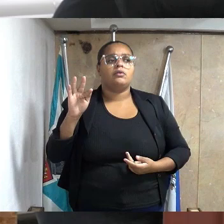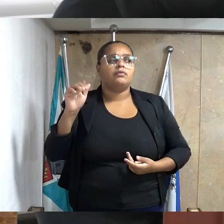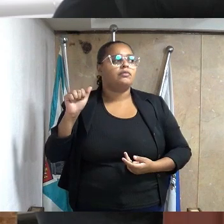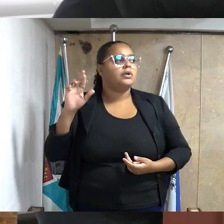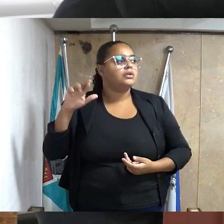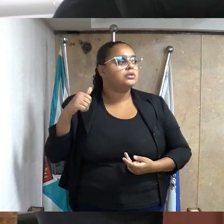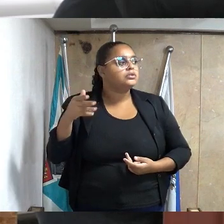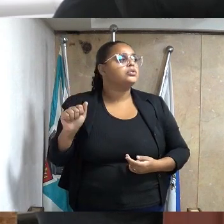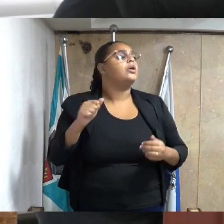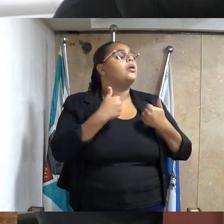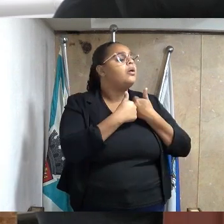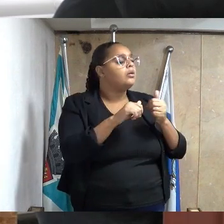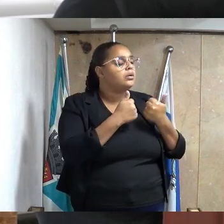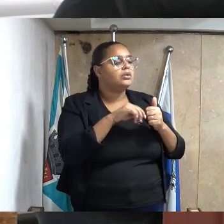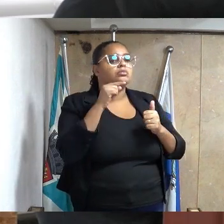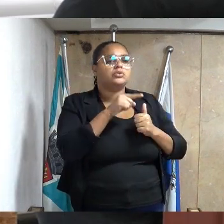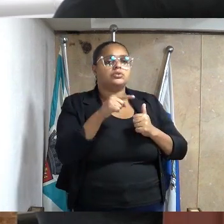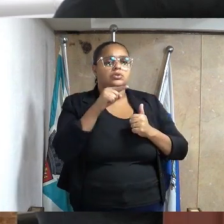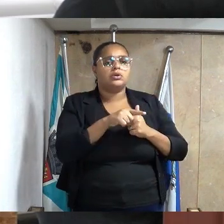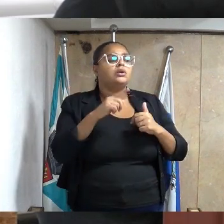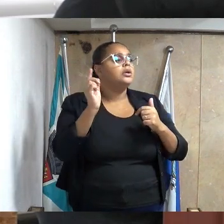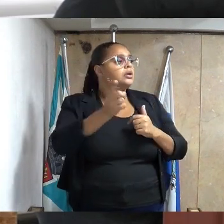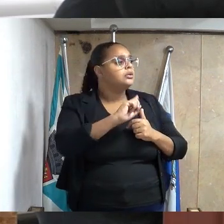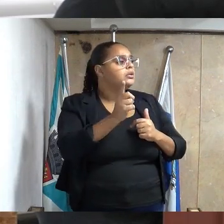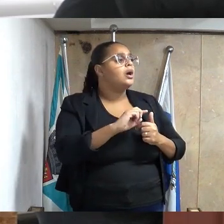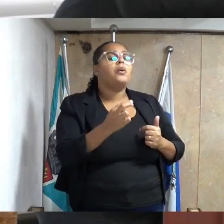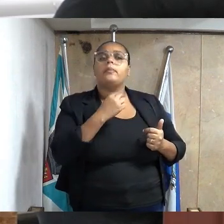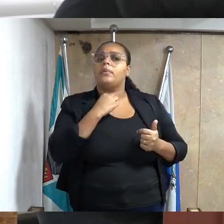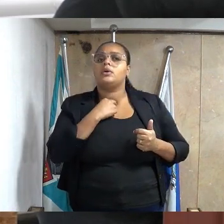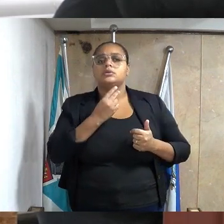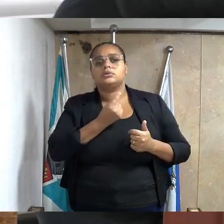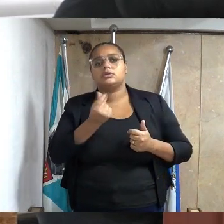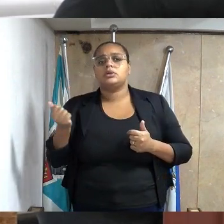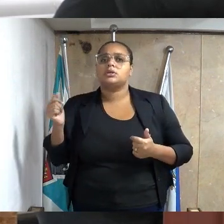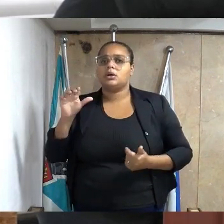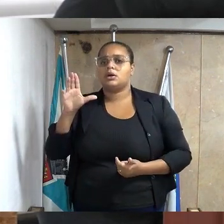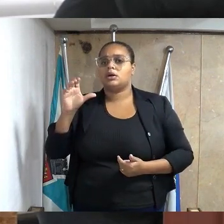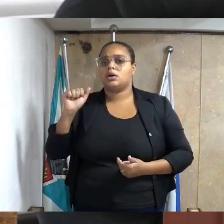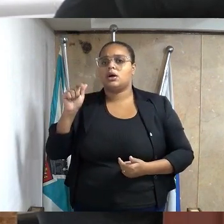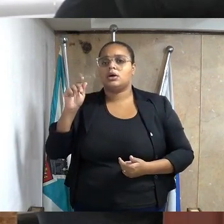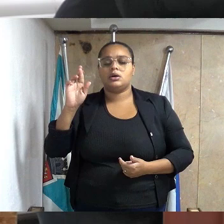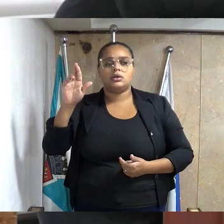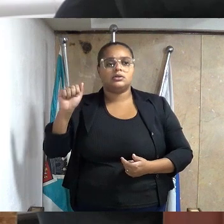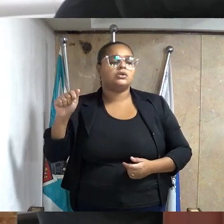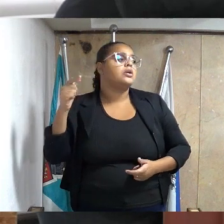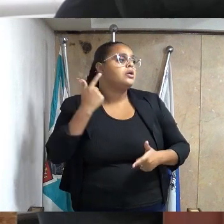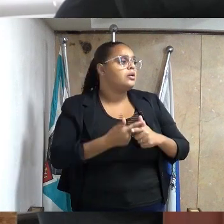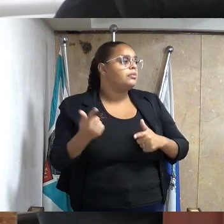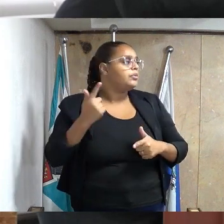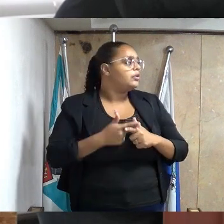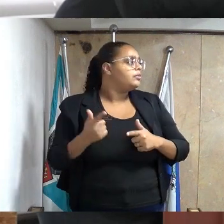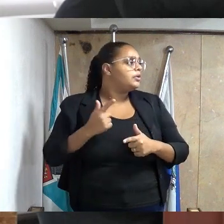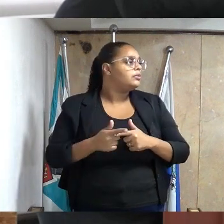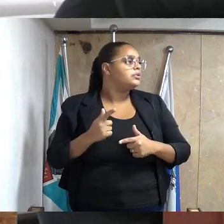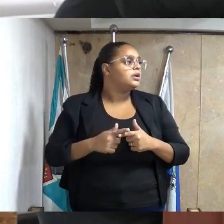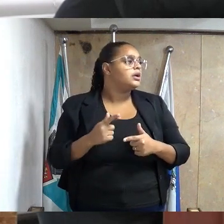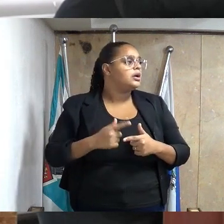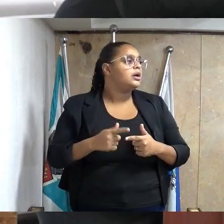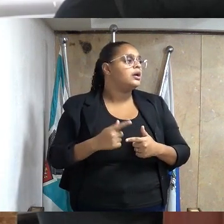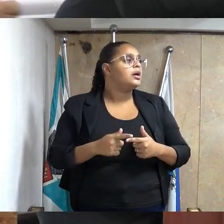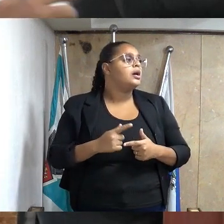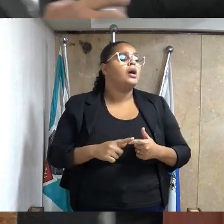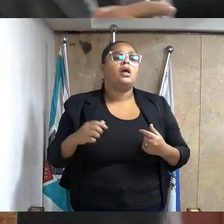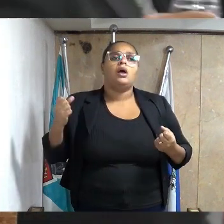o ônibus, vereador, ele não pode nem sair da garagem com o problema da cadeira que atende